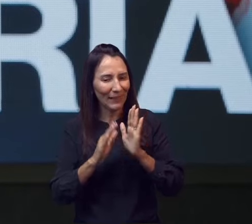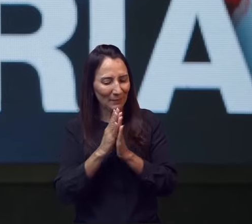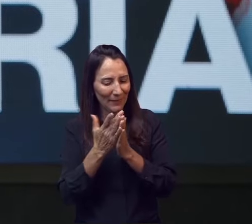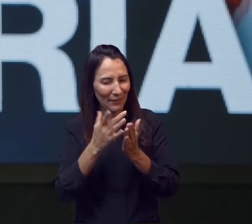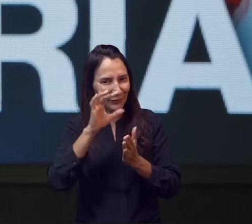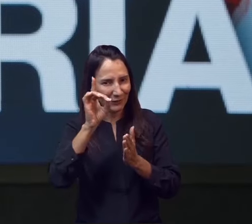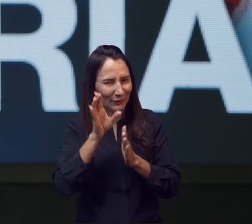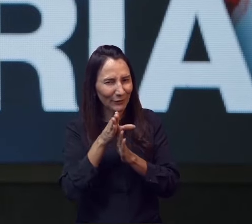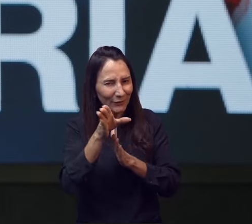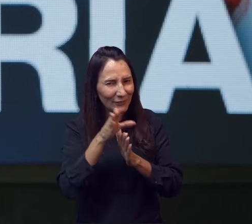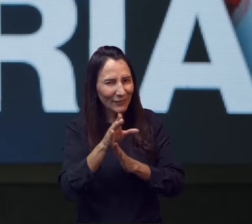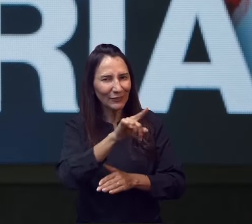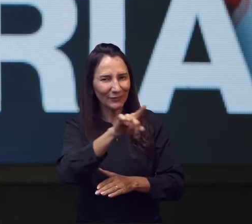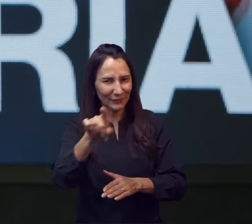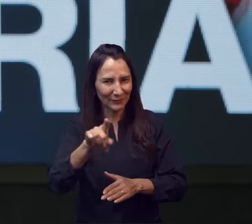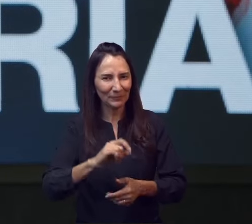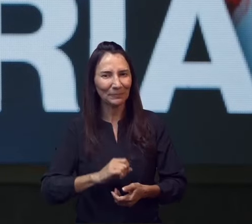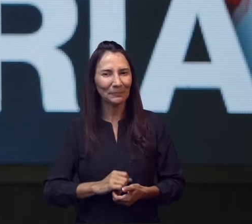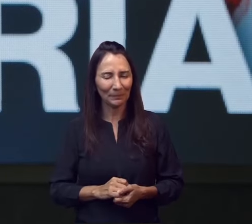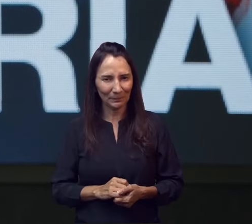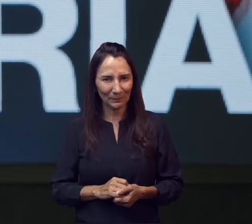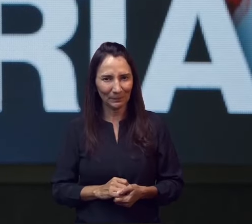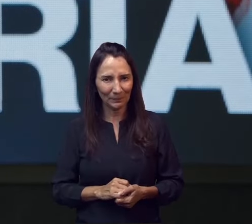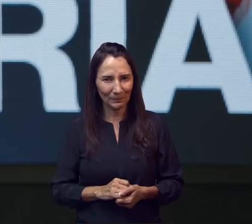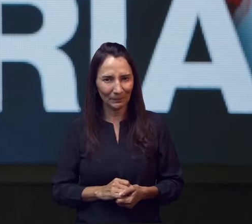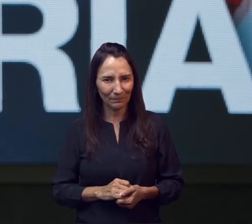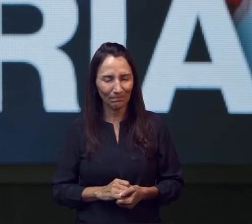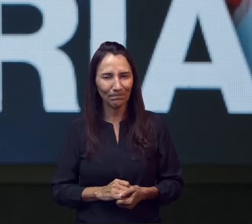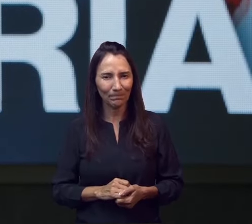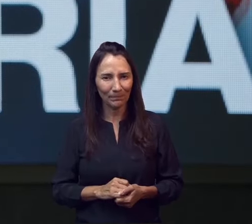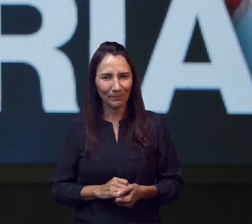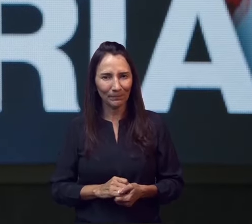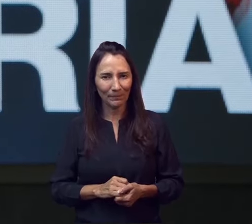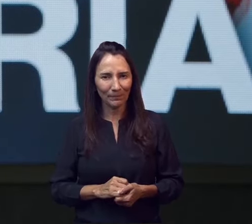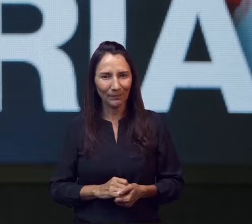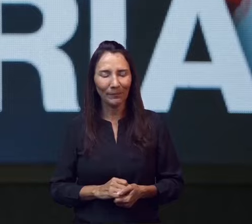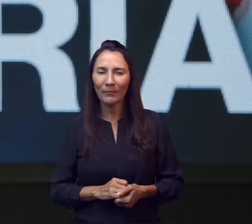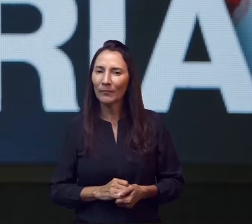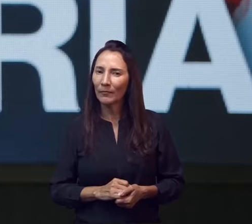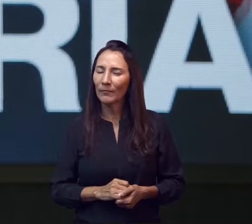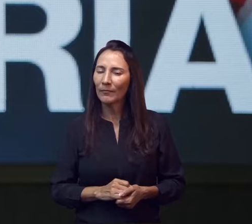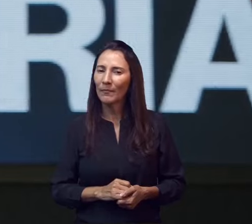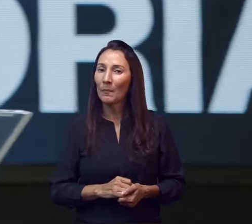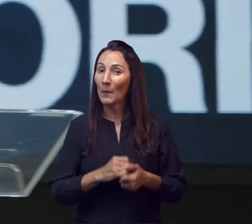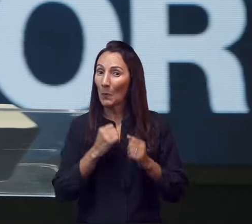Bíblia segundo o poder que em nós Opera